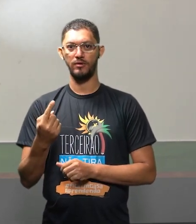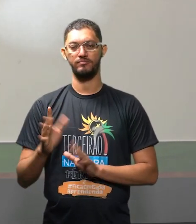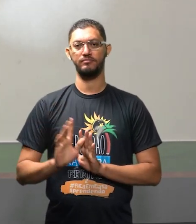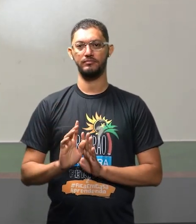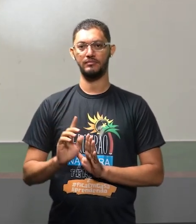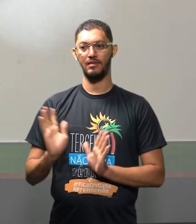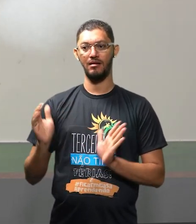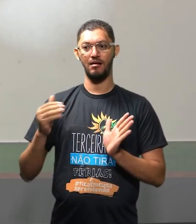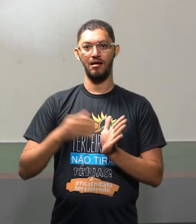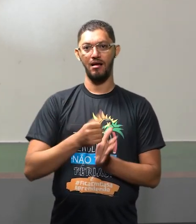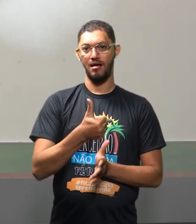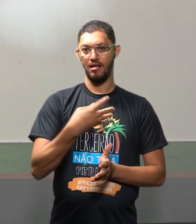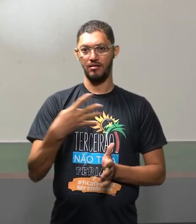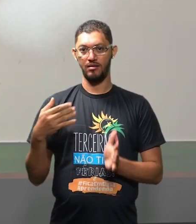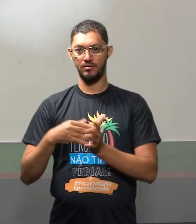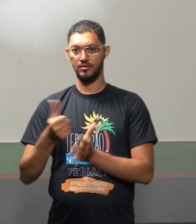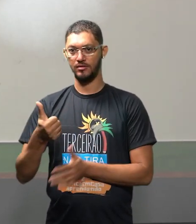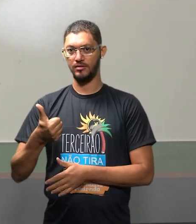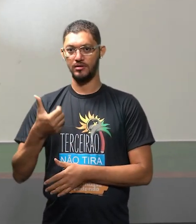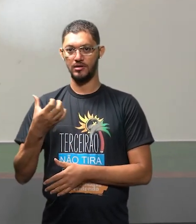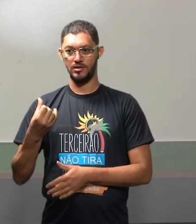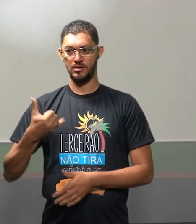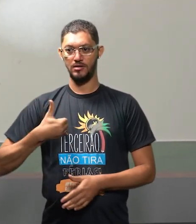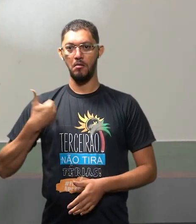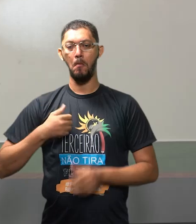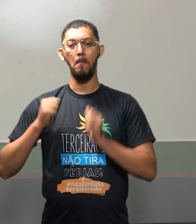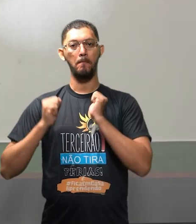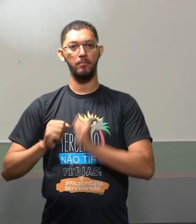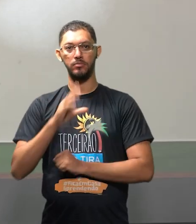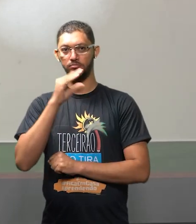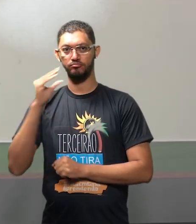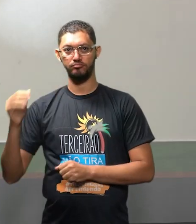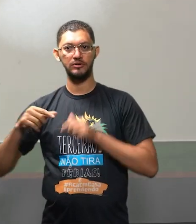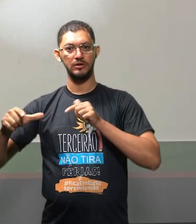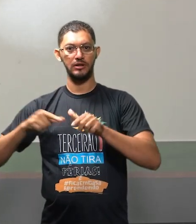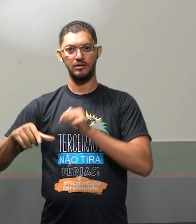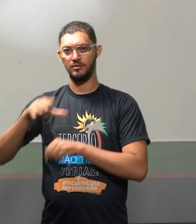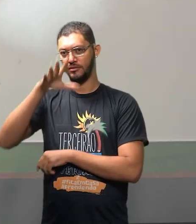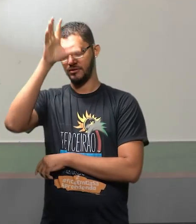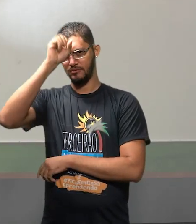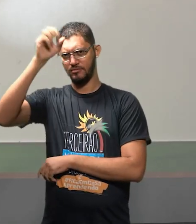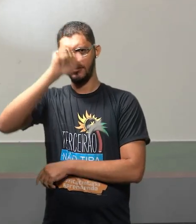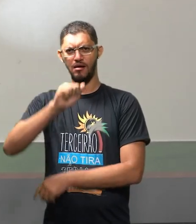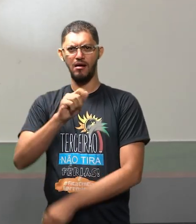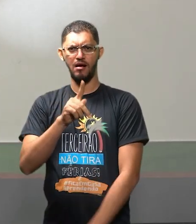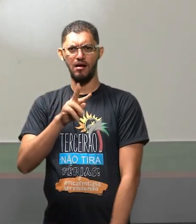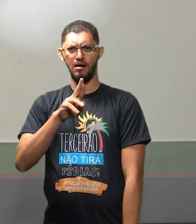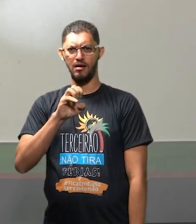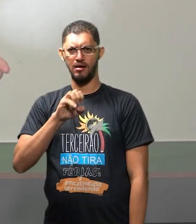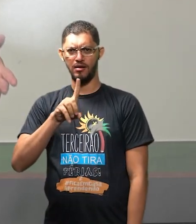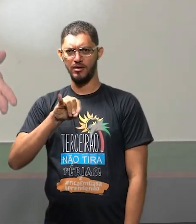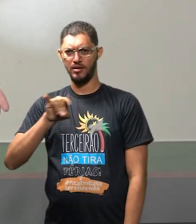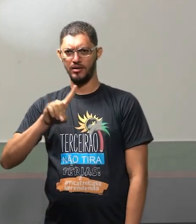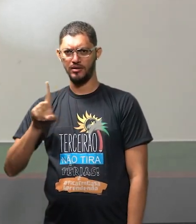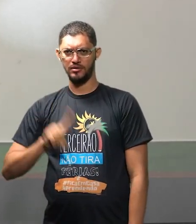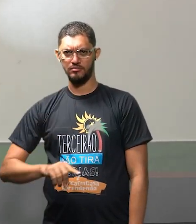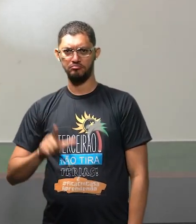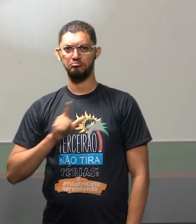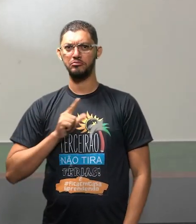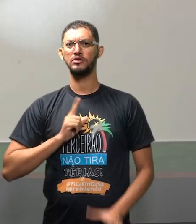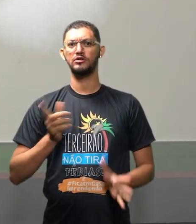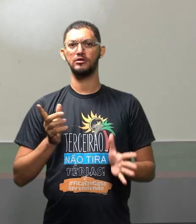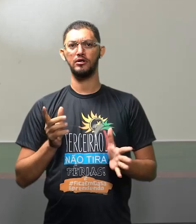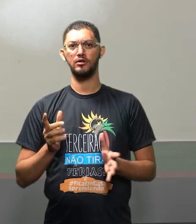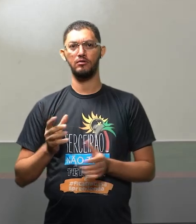16, o jovem pode trabalhar na condição de aprendiz. Né? Existe até um programa chamado Programa Jovem Aprendiz.